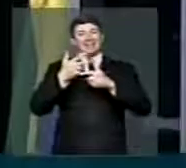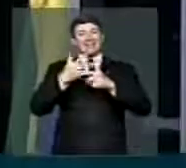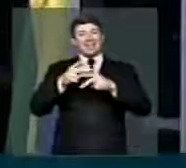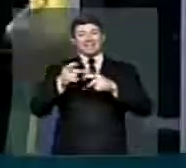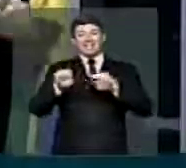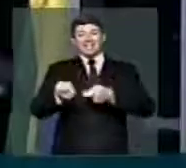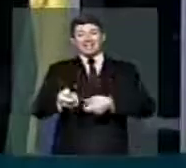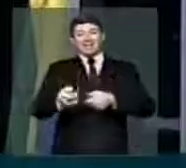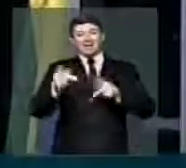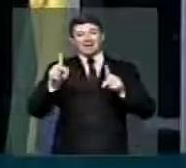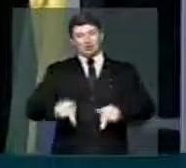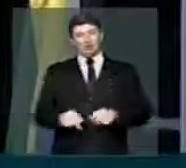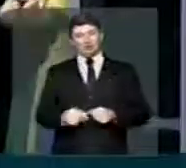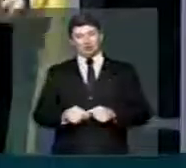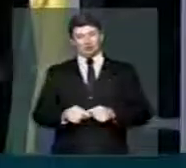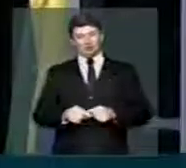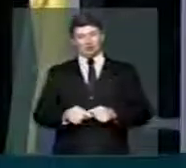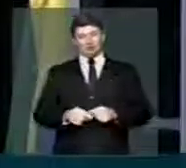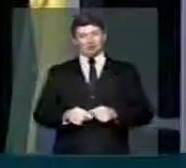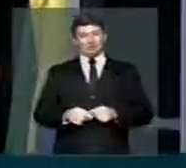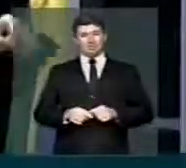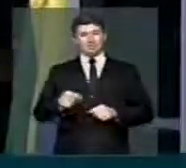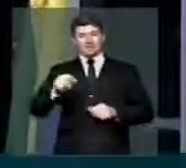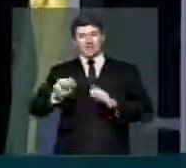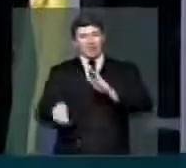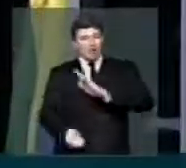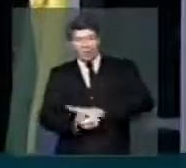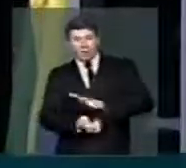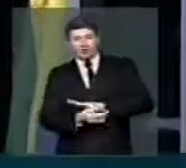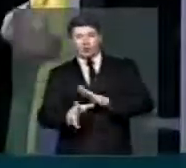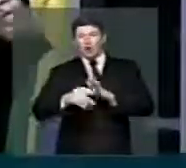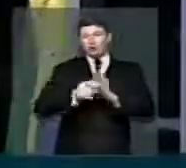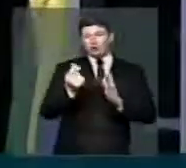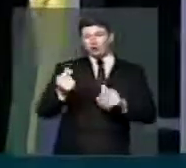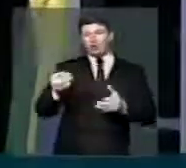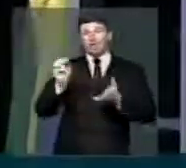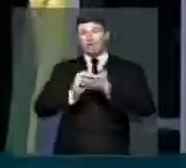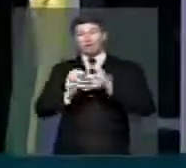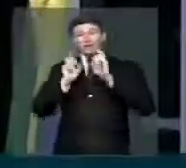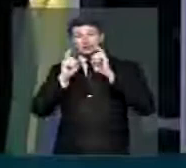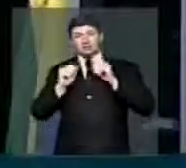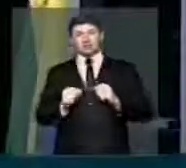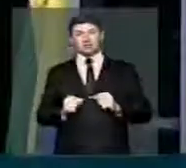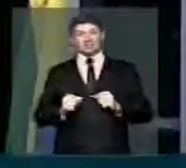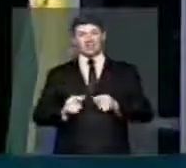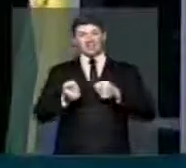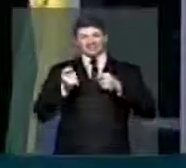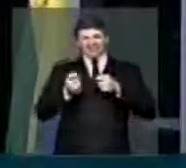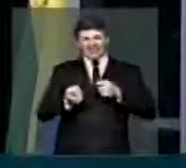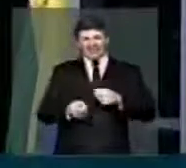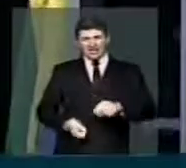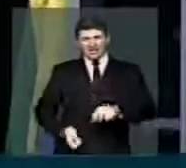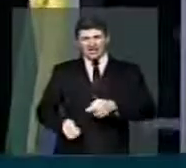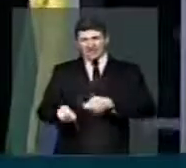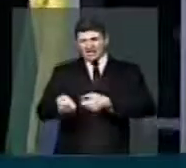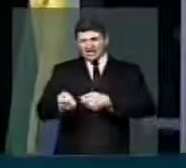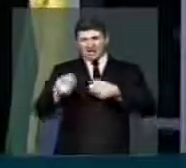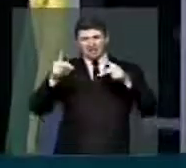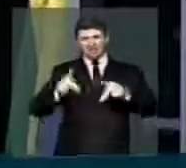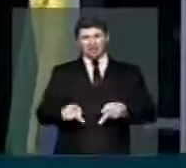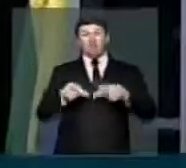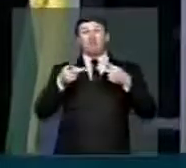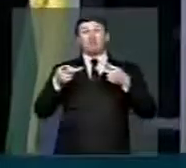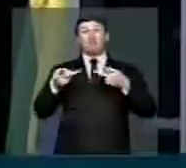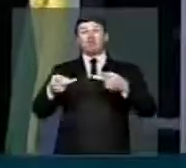sociedade pela incompetência, pelo desvio, pela corrupção, pela falta de gestão, tentar enganar com um projeto